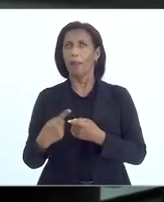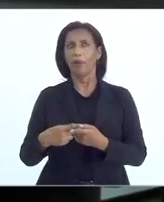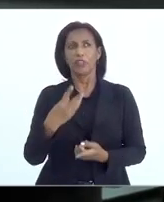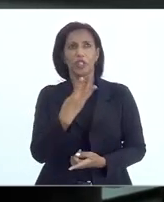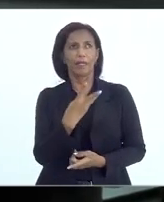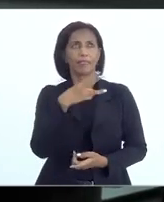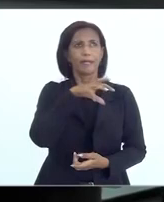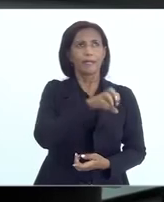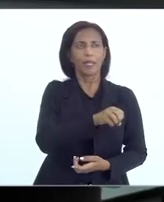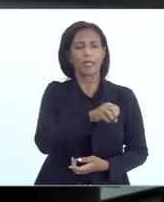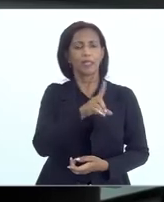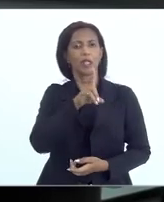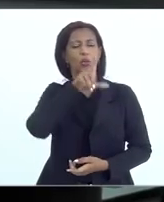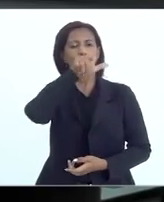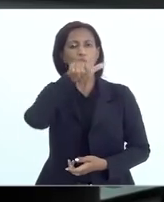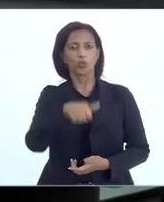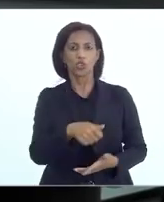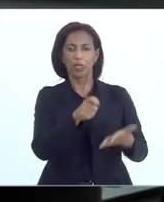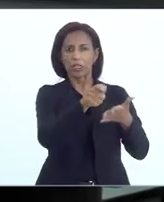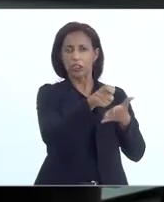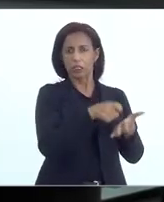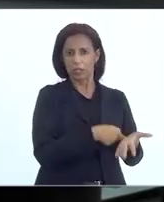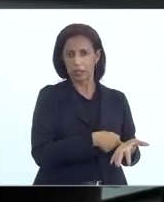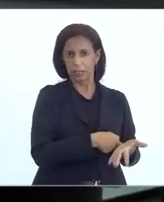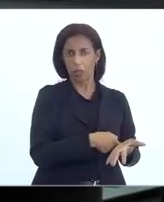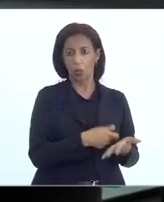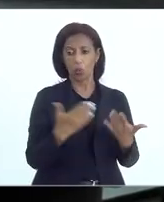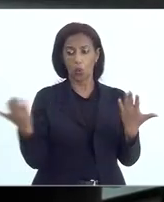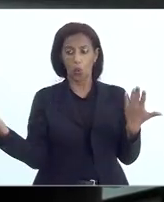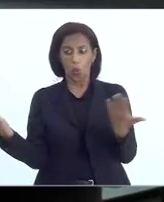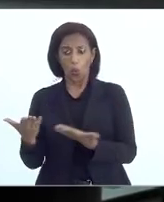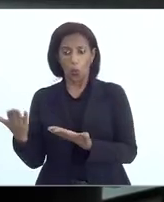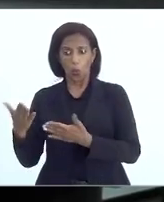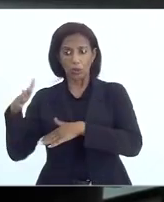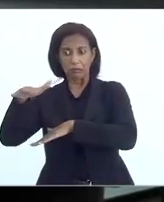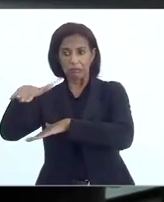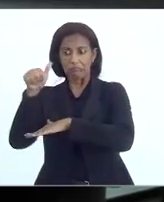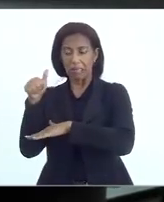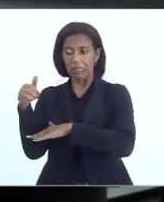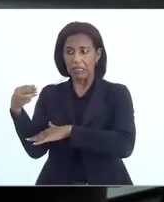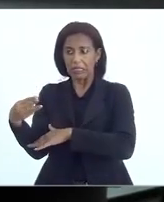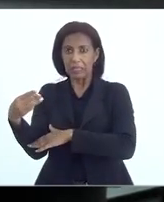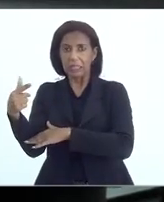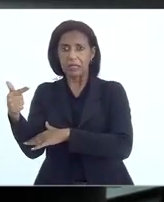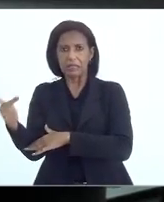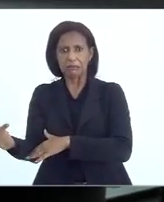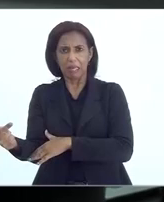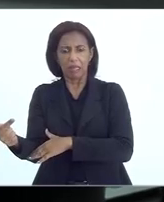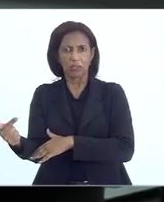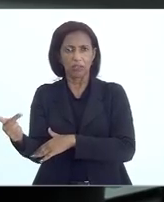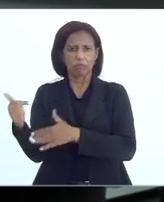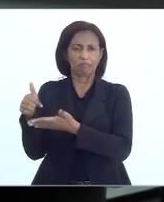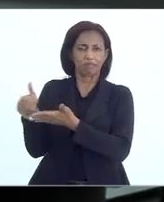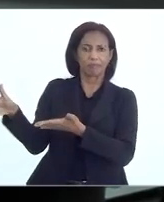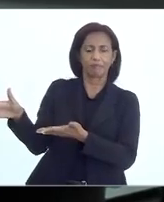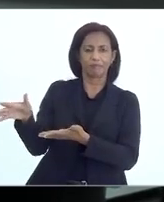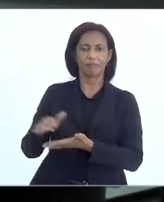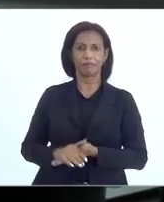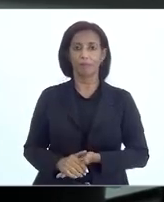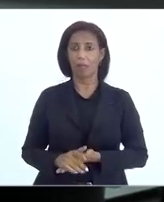ele tinha 30 na data da inscrição e hoje na convocação ele tem 37 que ele está sendo excluído